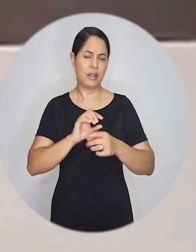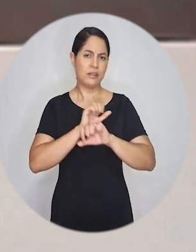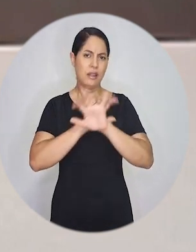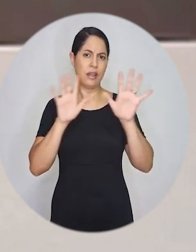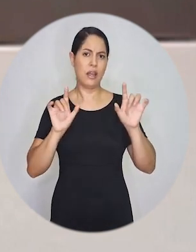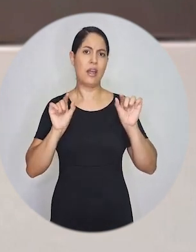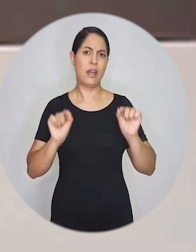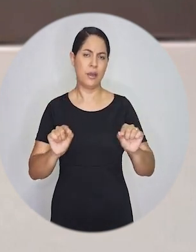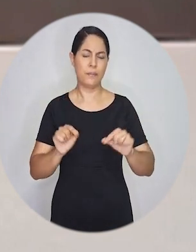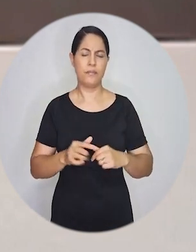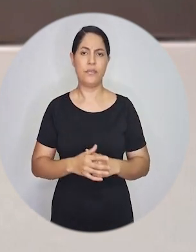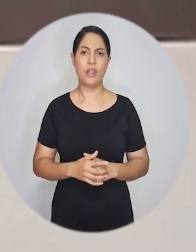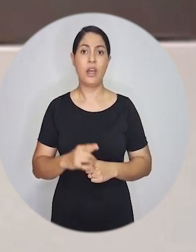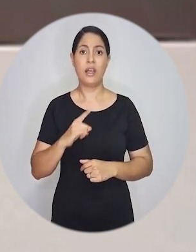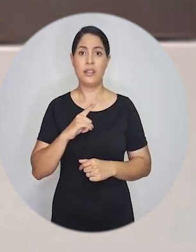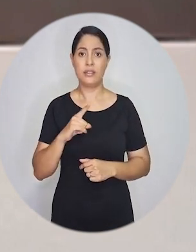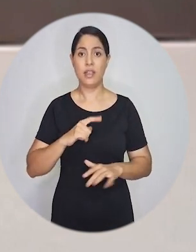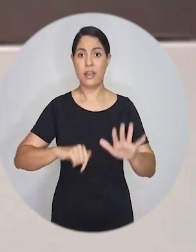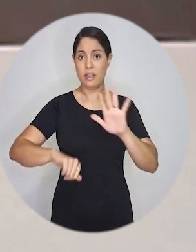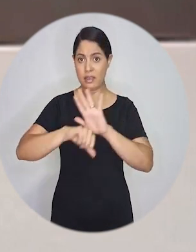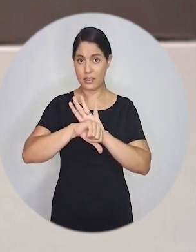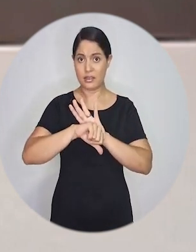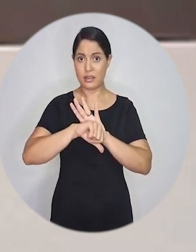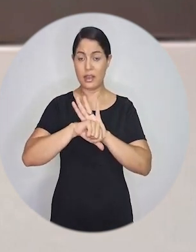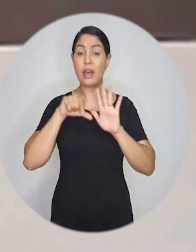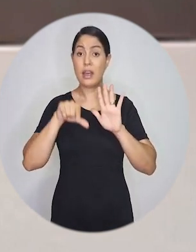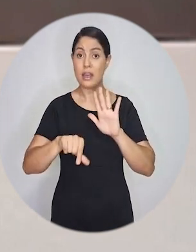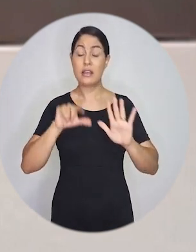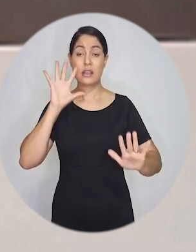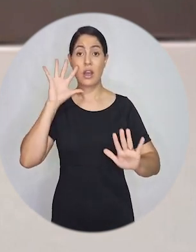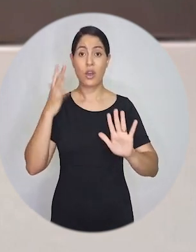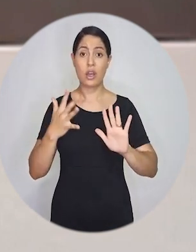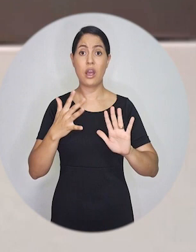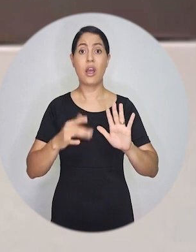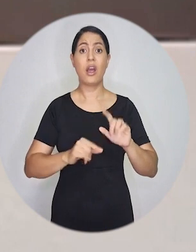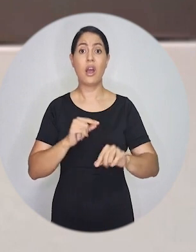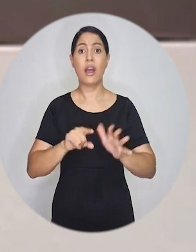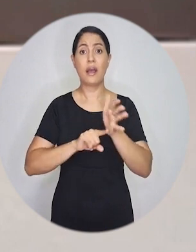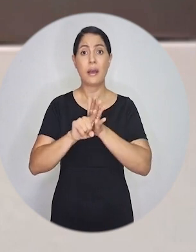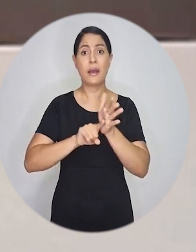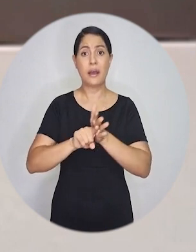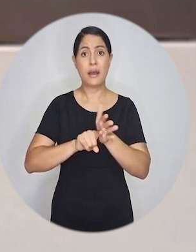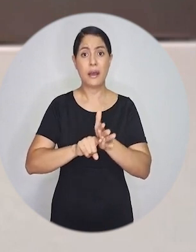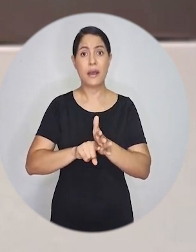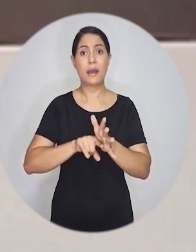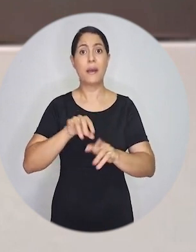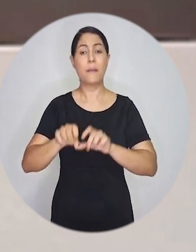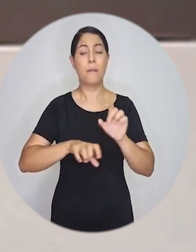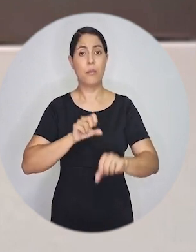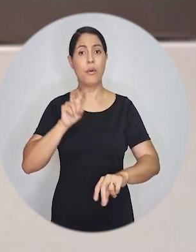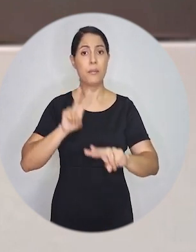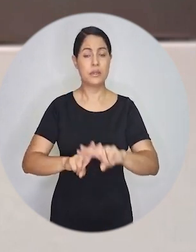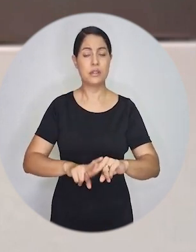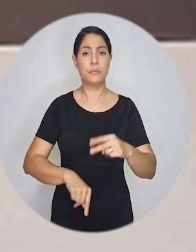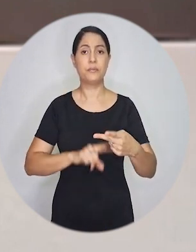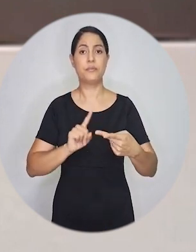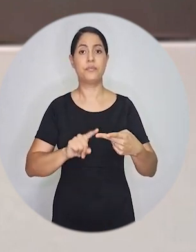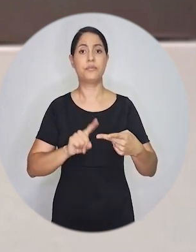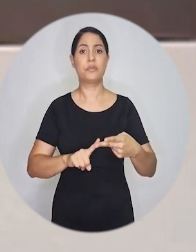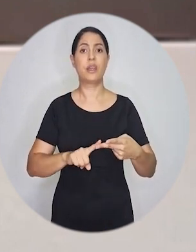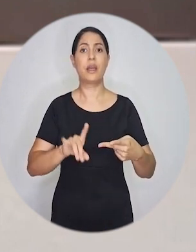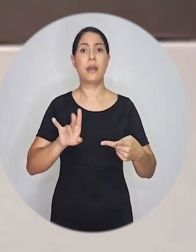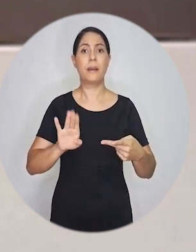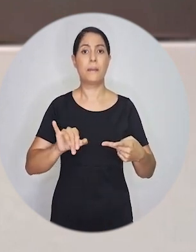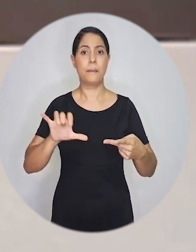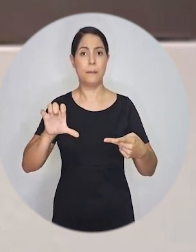essas funções. Em um inquérito policial que se apura determinado crime, muitas vezes é preciso uma busca e apreensão.